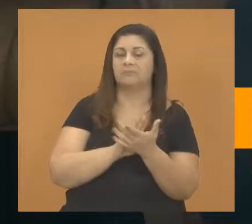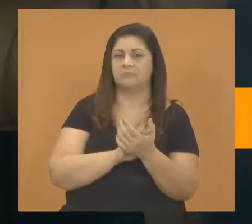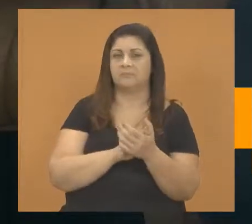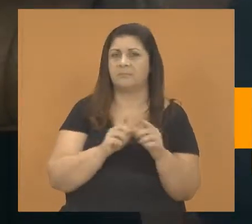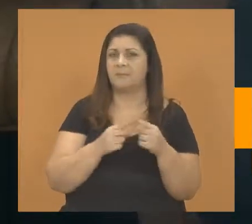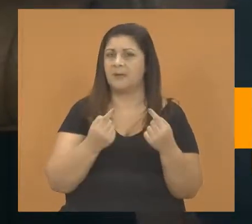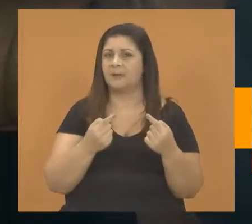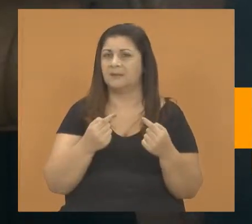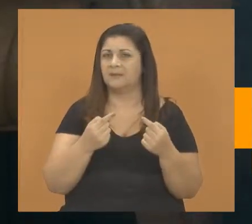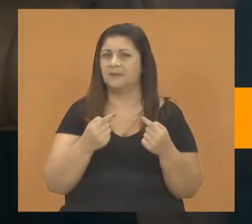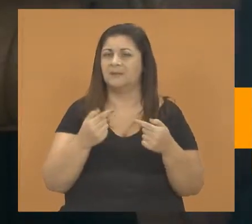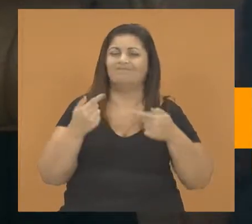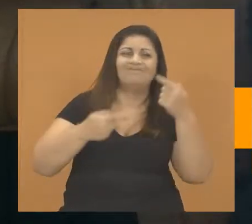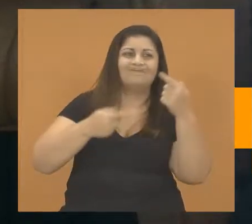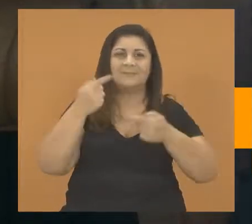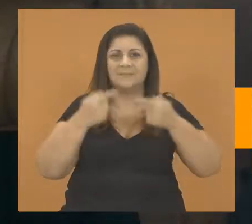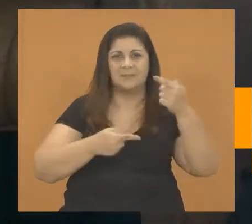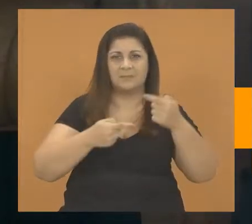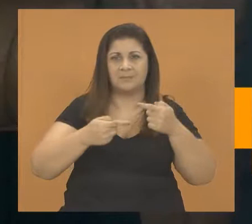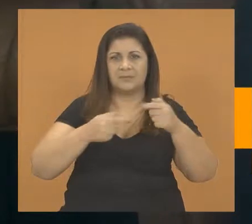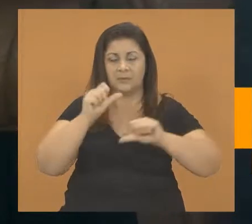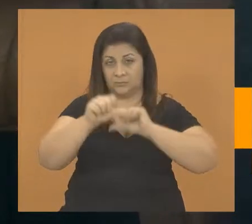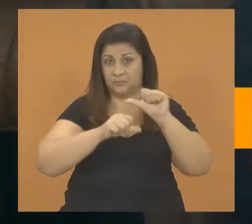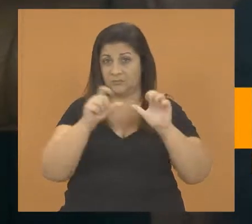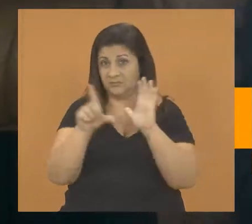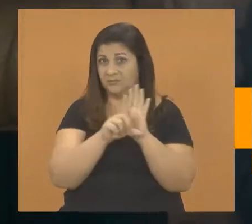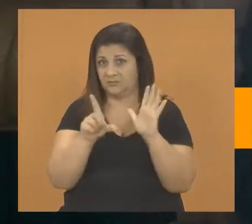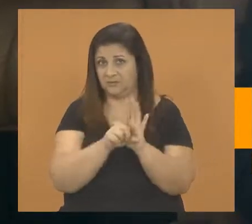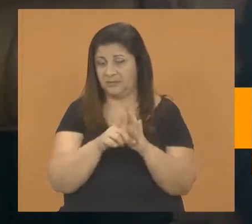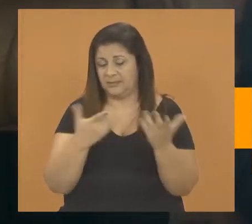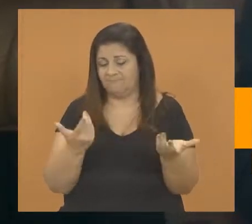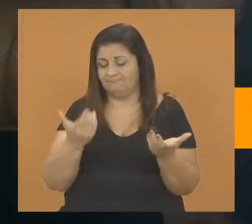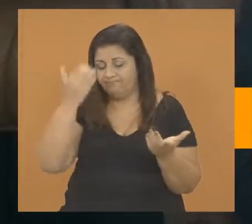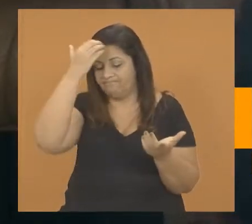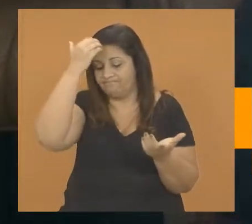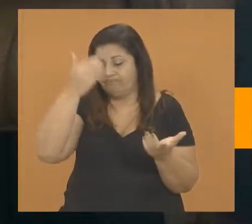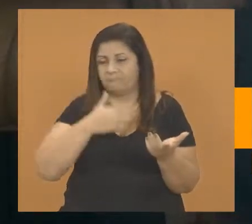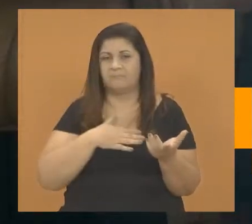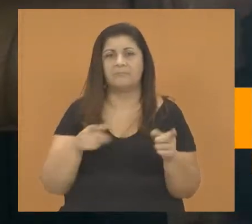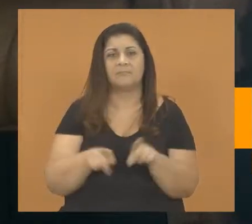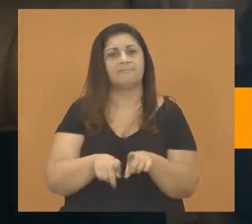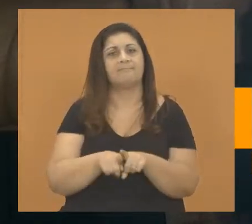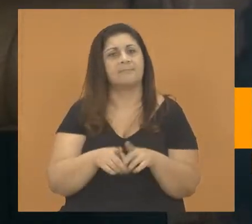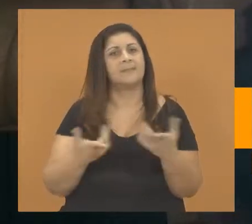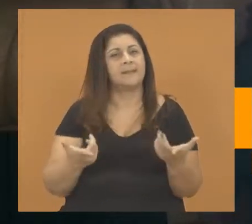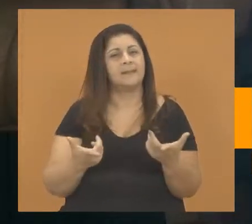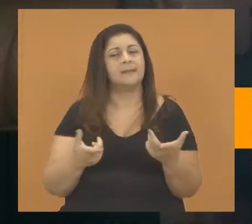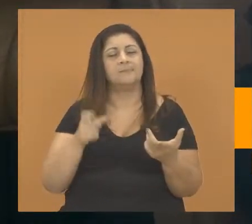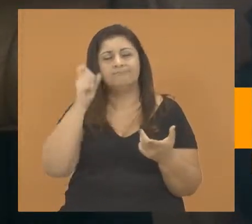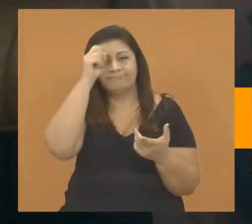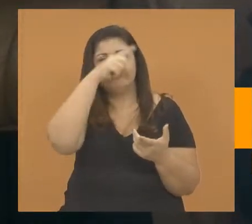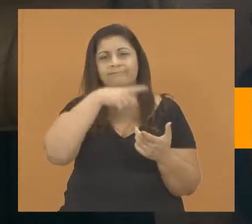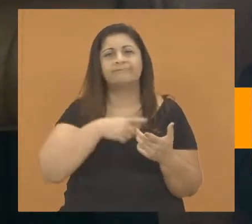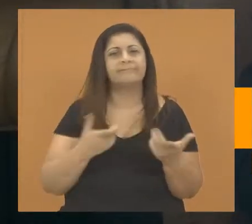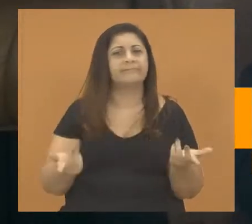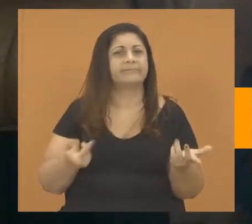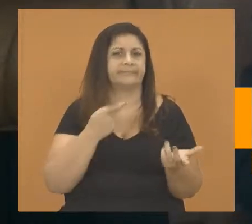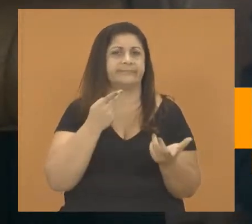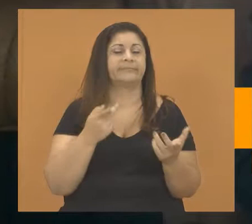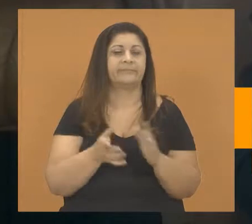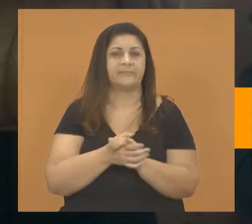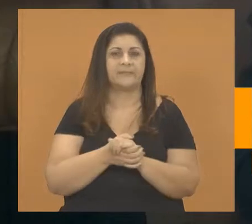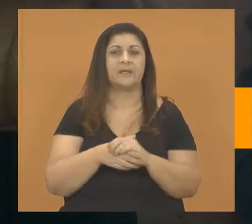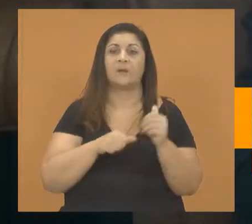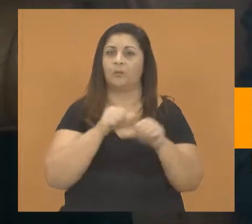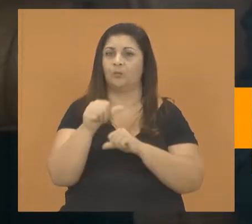de alteração do estatuto e aqui eu faço a minha culpa é um bastante difícil complexo a gente fazer essas